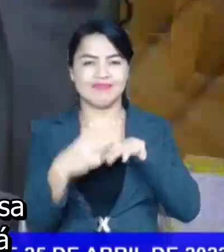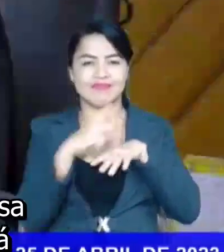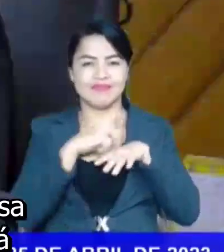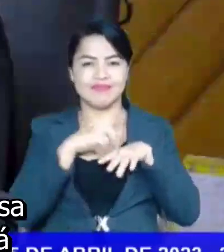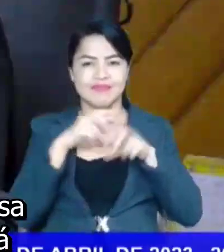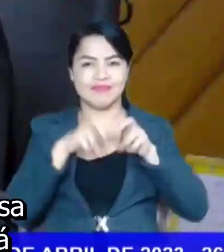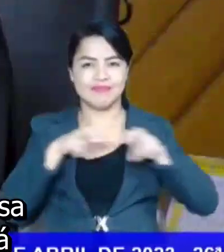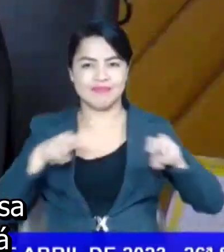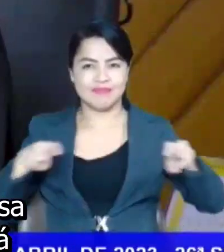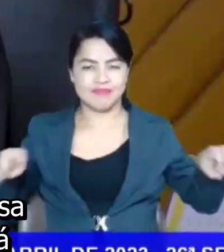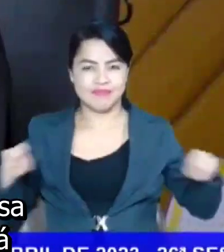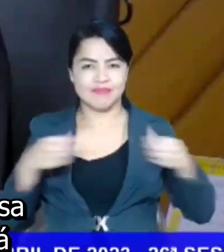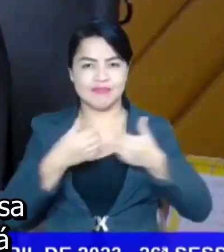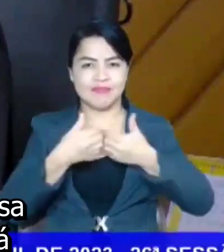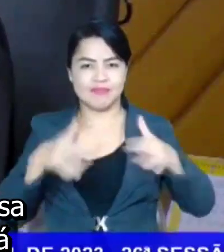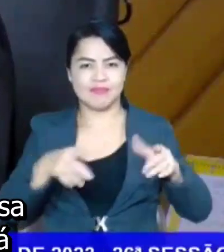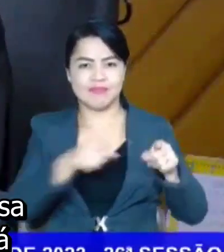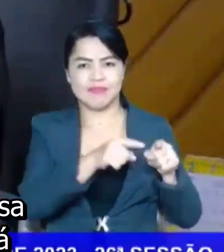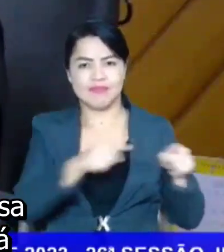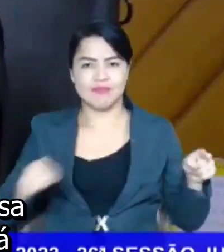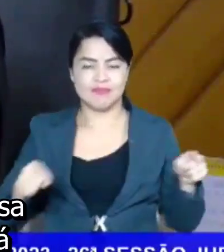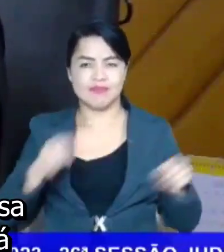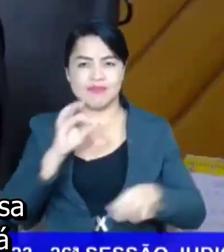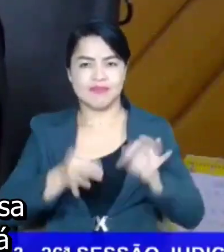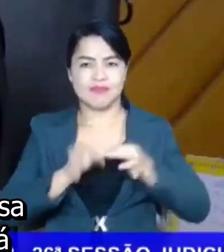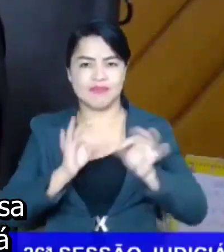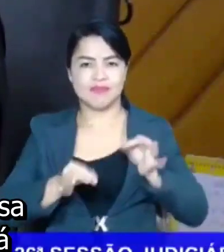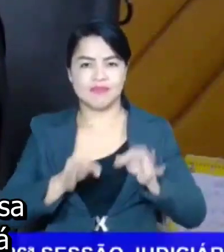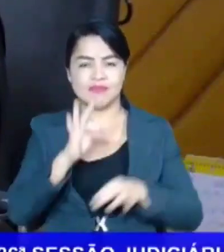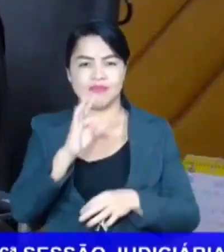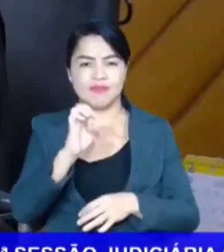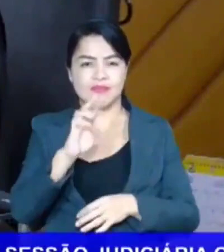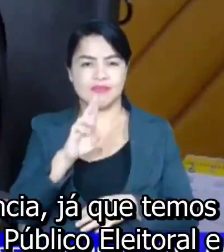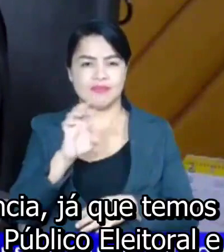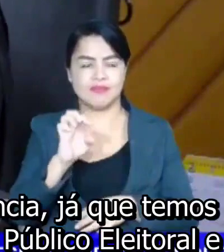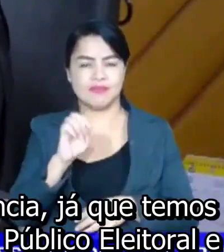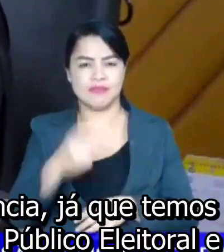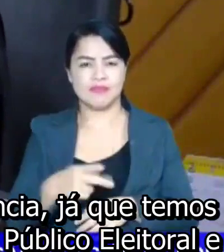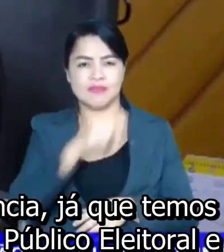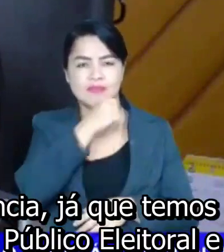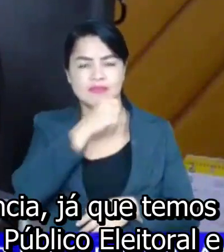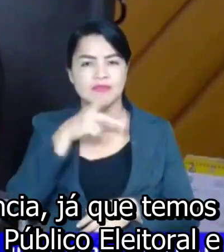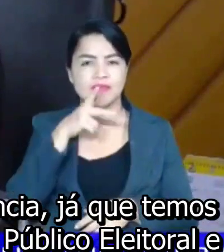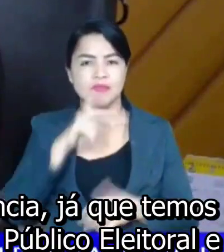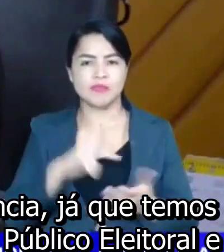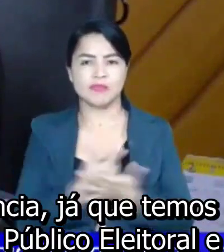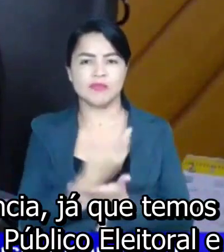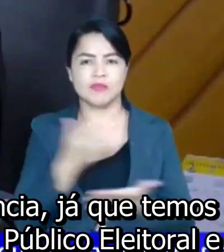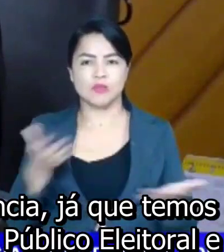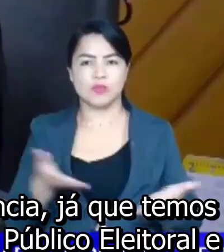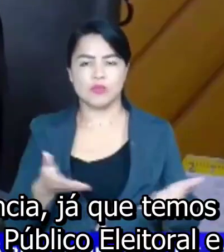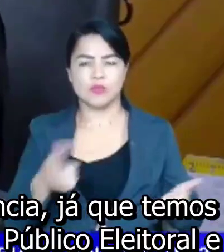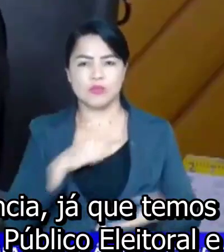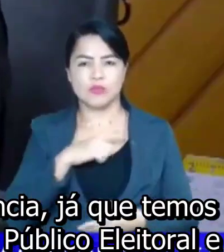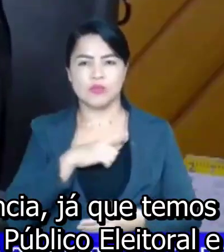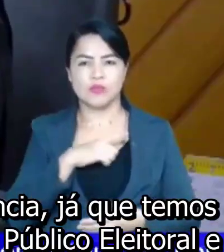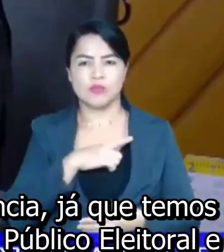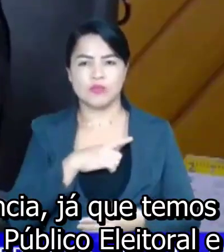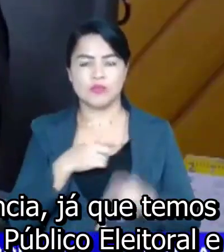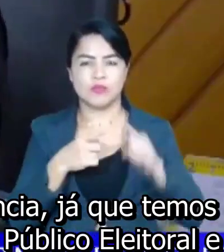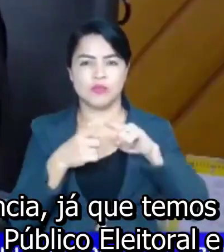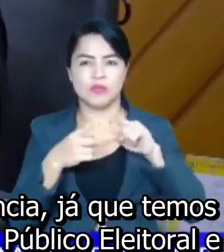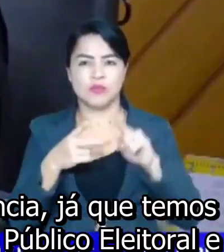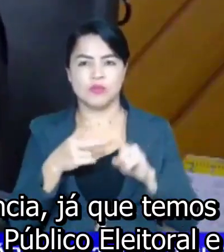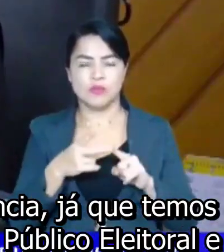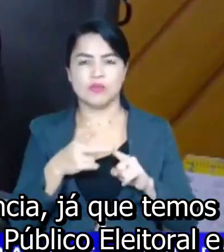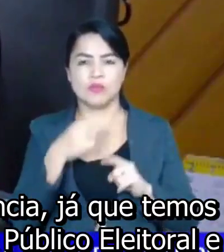chegando. Declaro aberta essa nossa sessão à sua mesa, o desembargador João ordinária do Lages TRE do fazendo Amapá leitura dos papéis dispostos hoje, em cima da sua mesa.